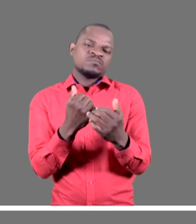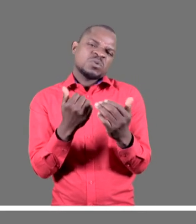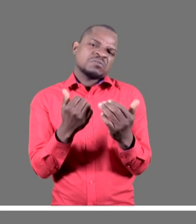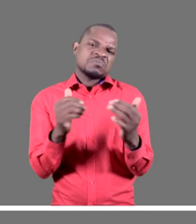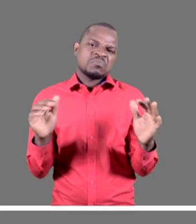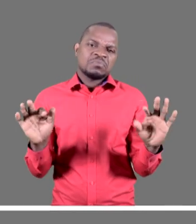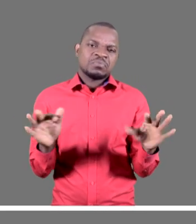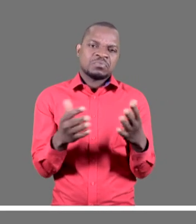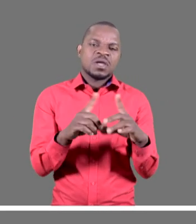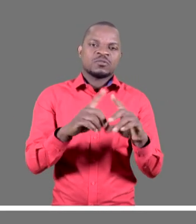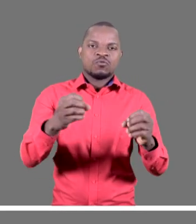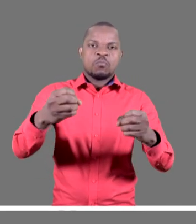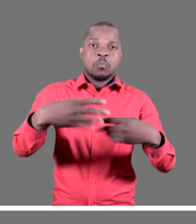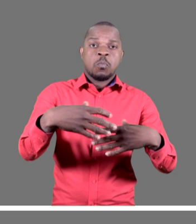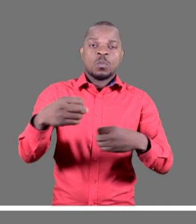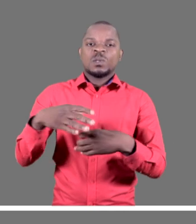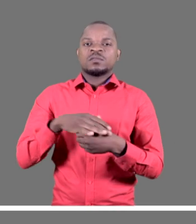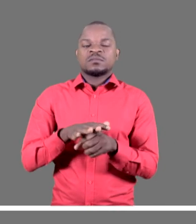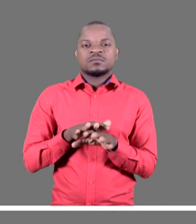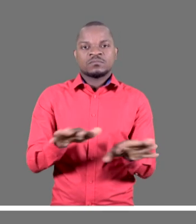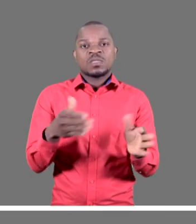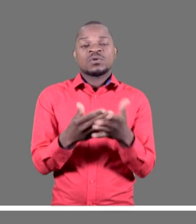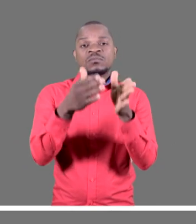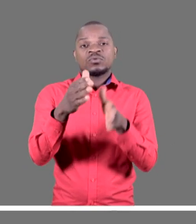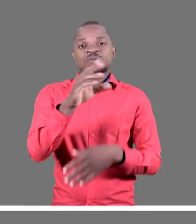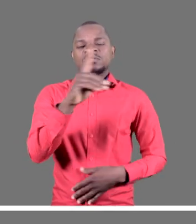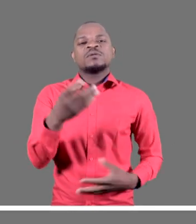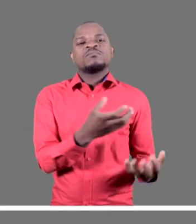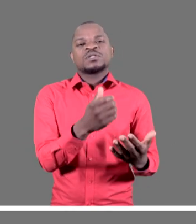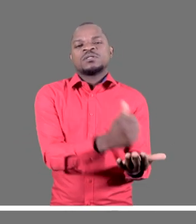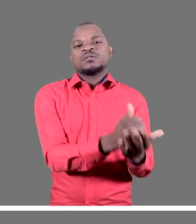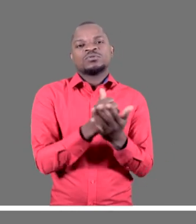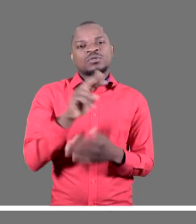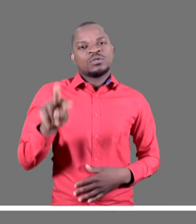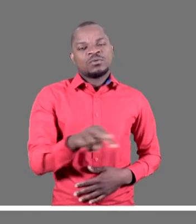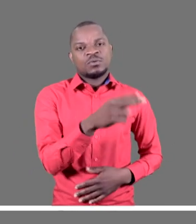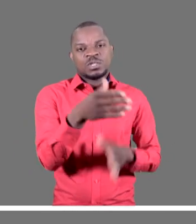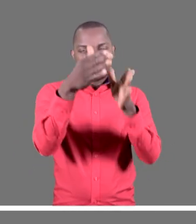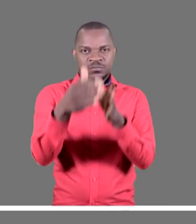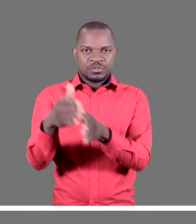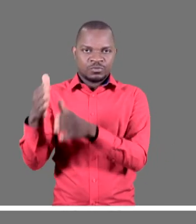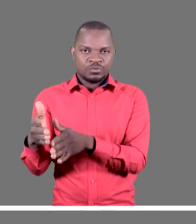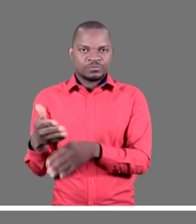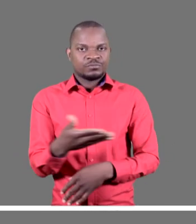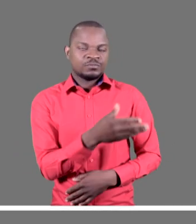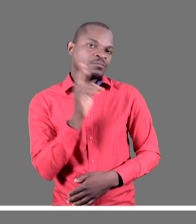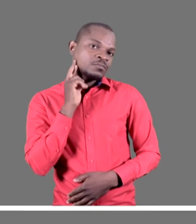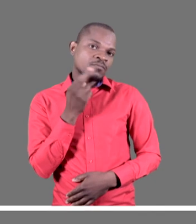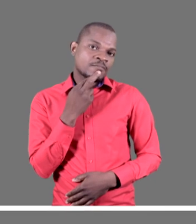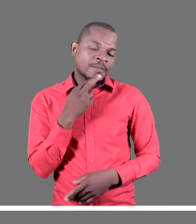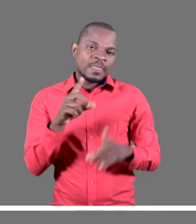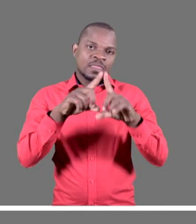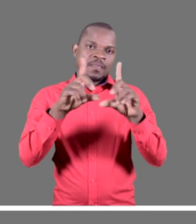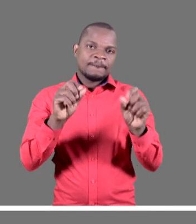com deficiência, em alguns casos, precisam de ajuda de terceiros. Em relação ao Covid-19,